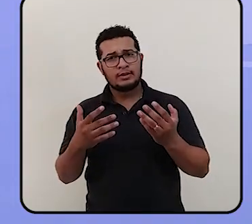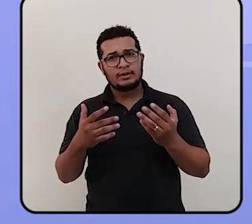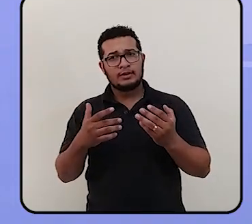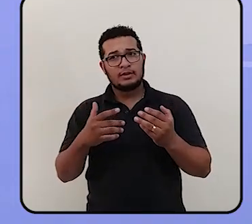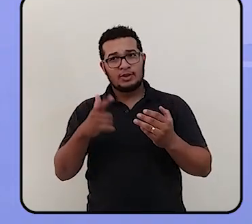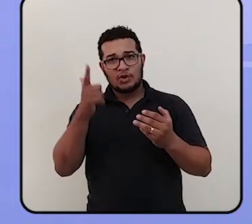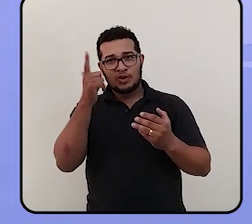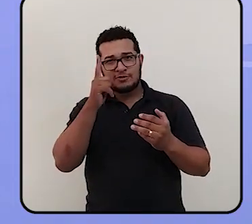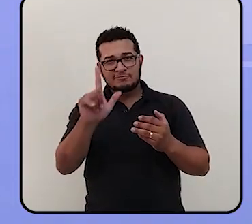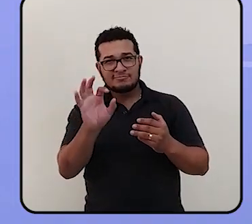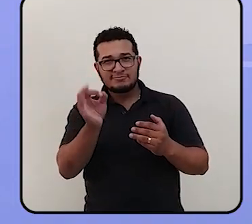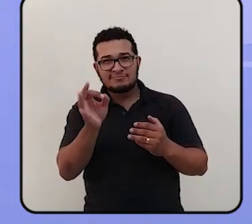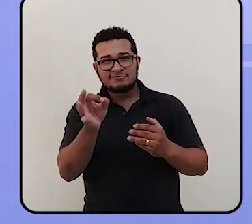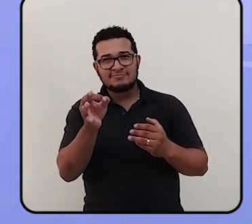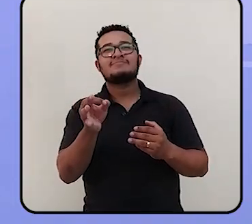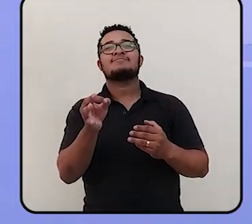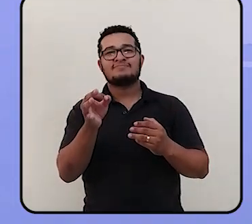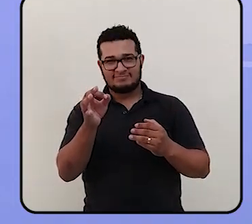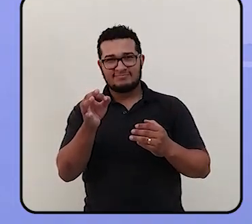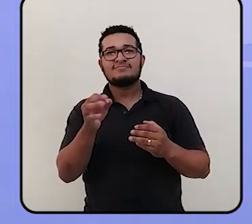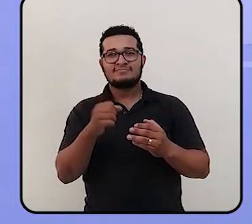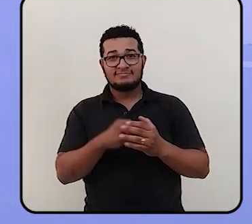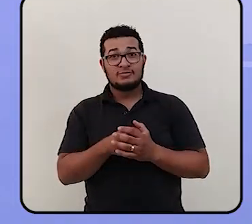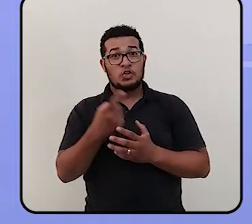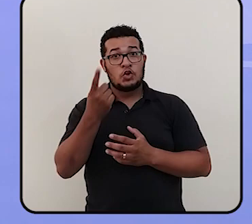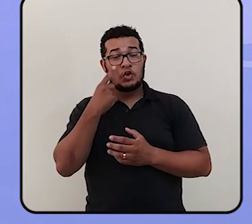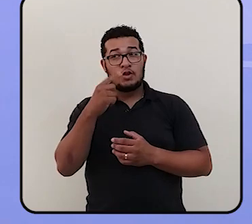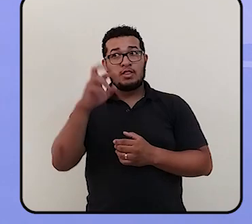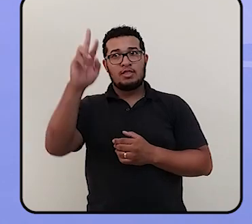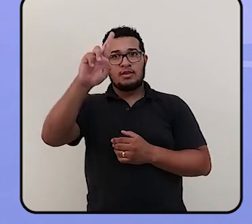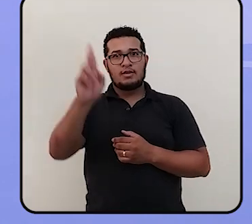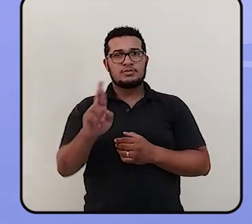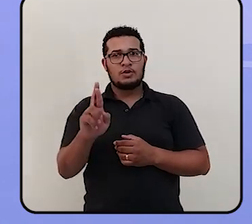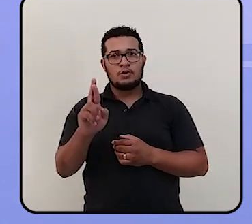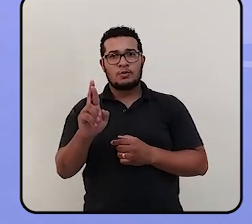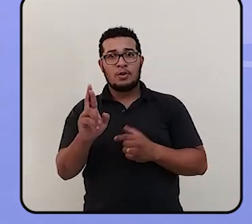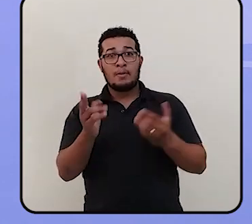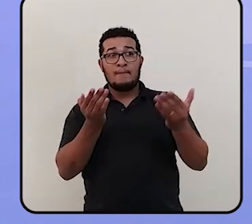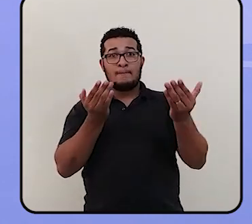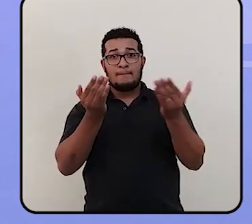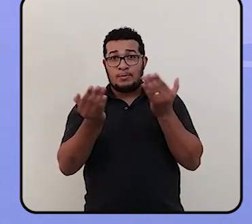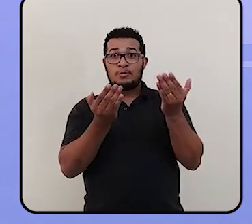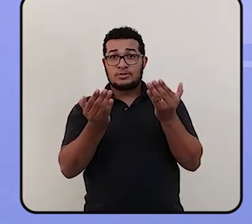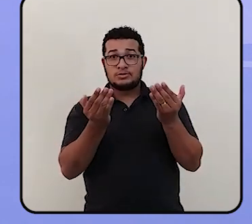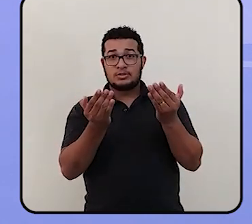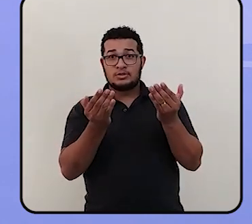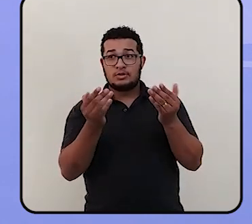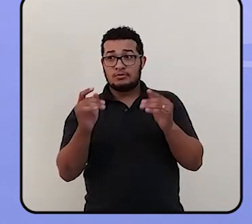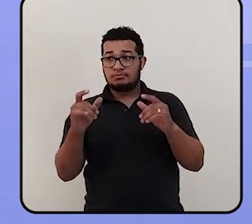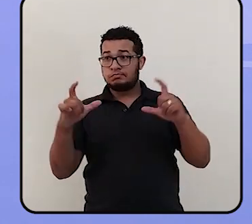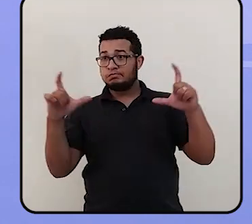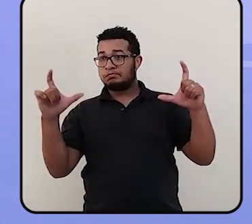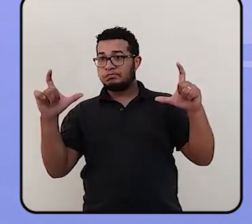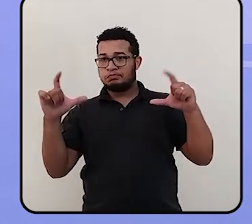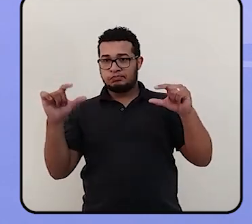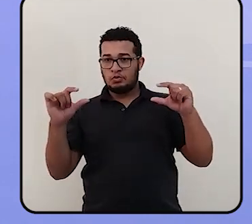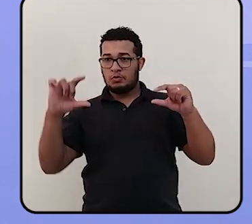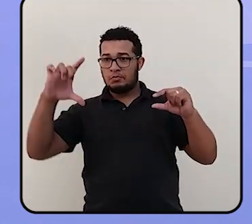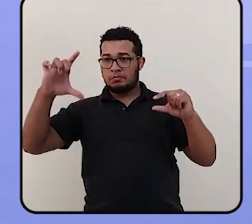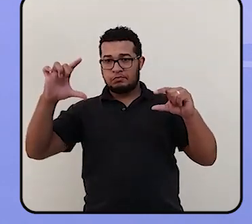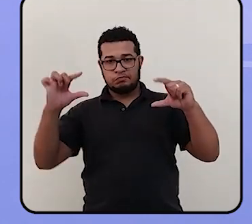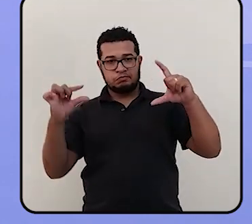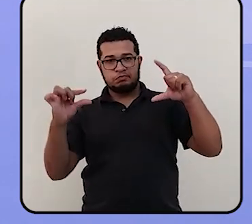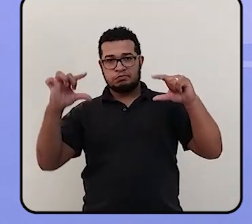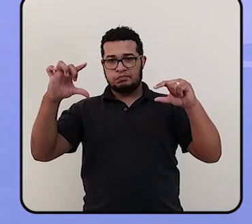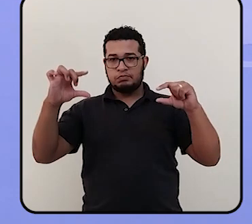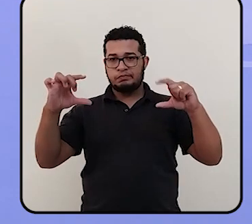aí, deu tempo ou não deu? Ó, vimos razão, proporção, grandeza direta